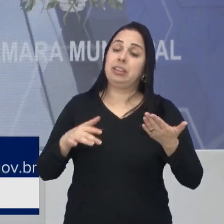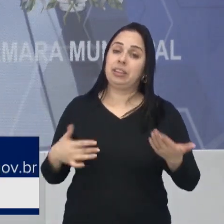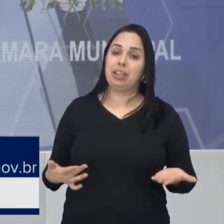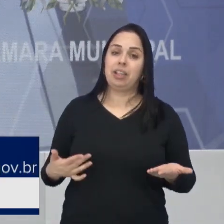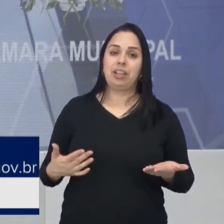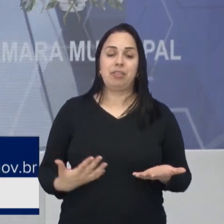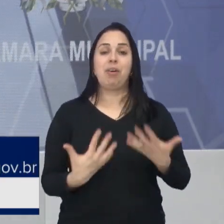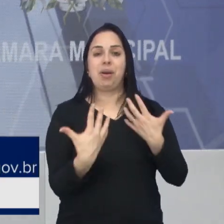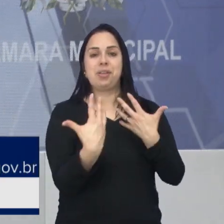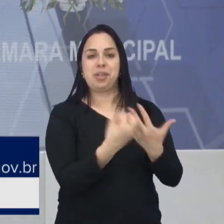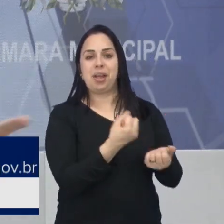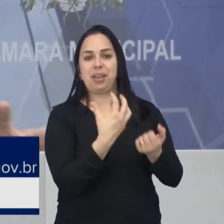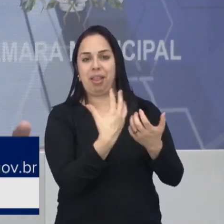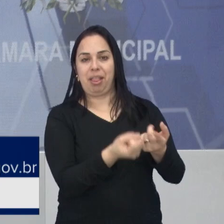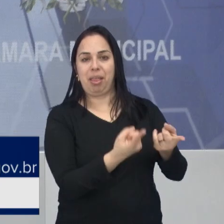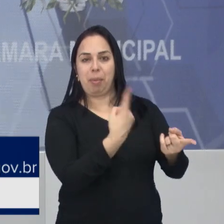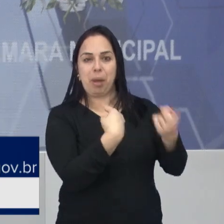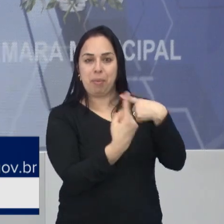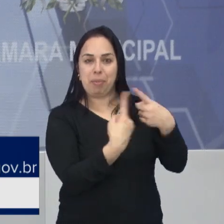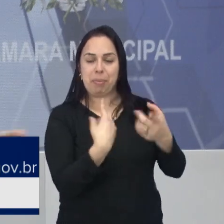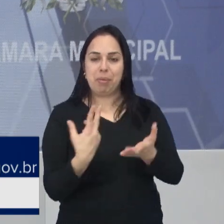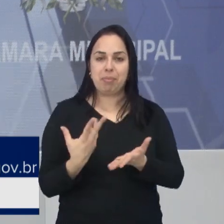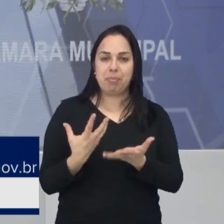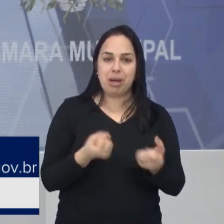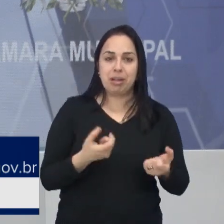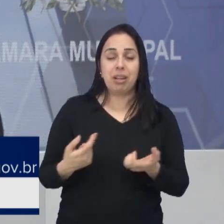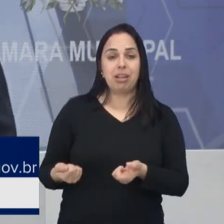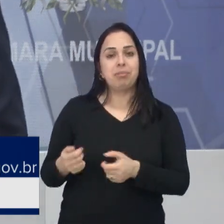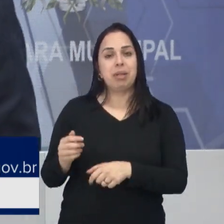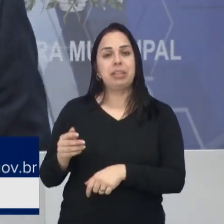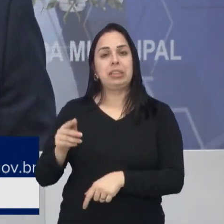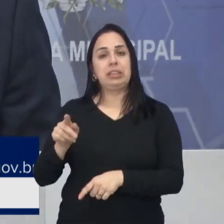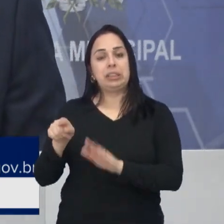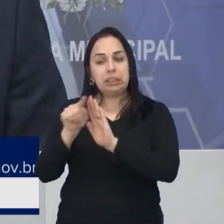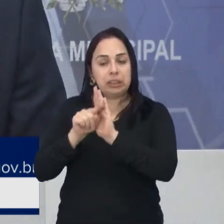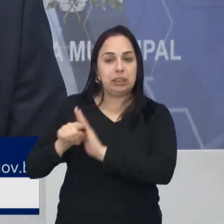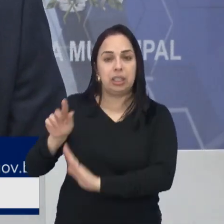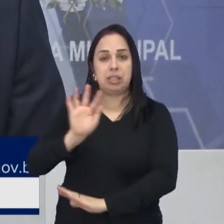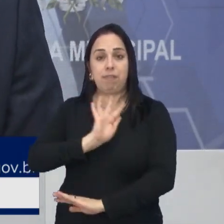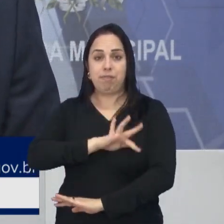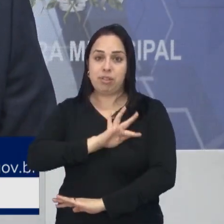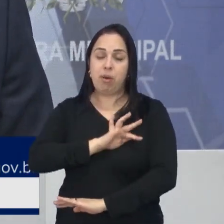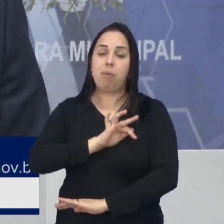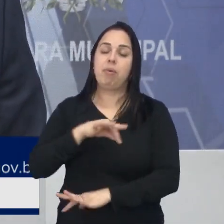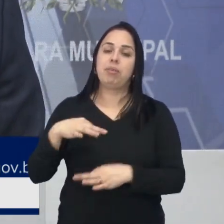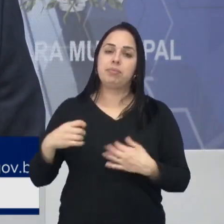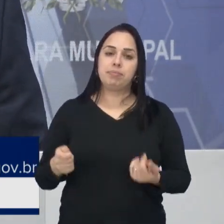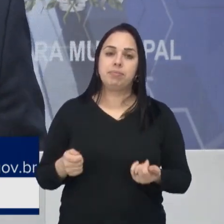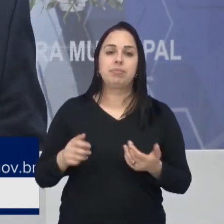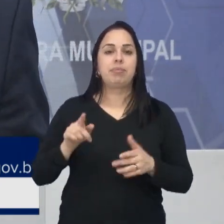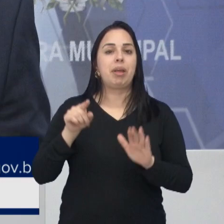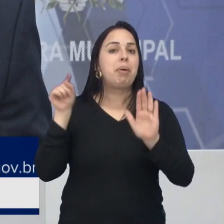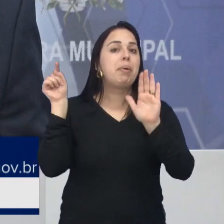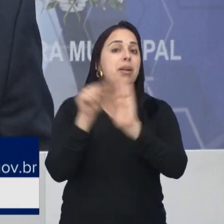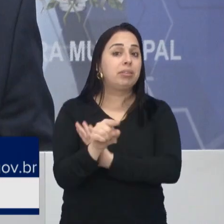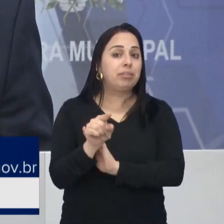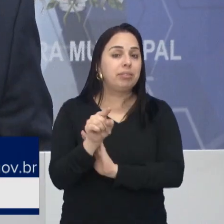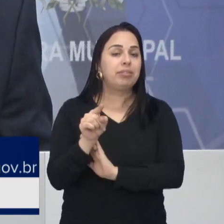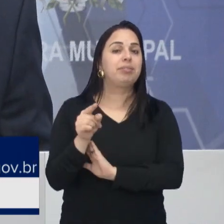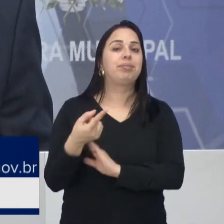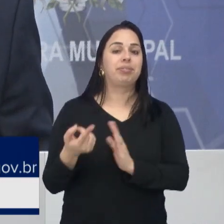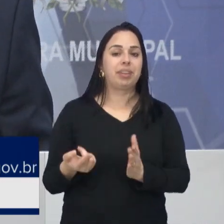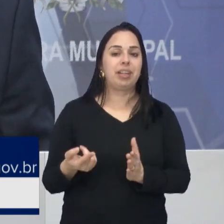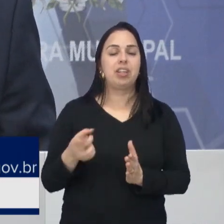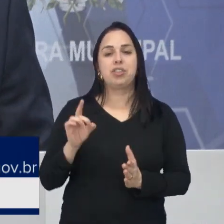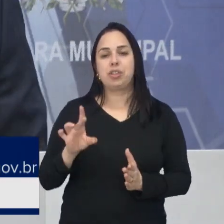atender ele lá nessa questão tributária para atender muitas vezes. Vamos lá, muitas vezes é uma pergunta, será que não é para